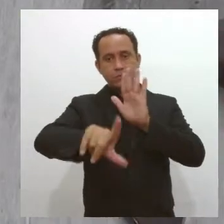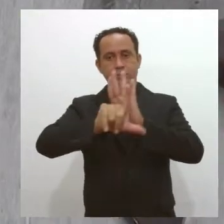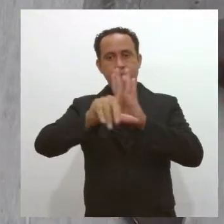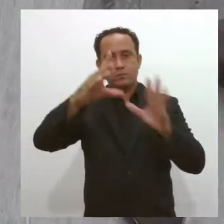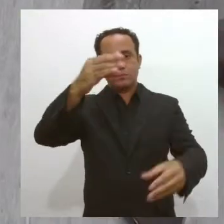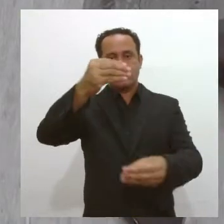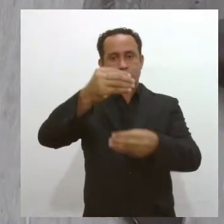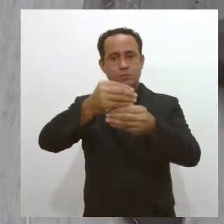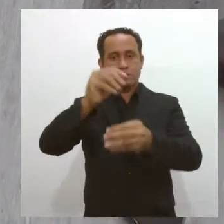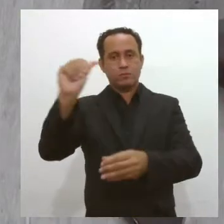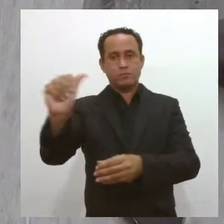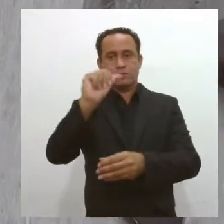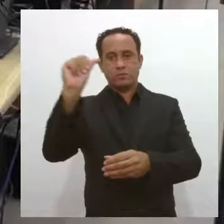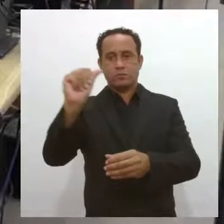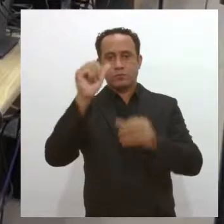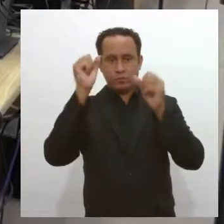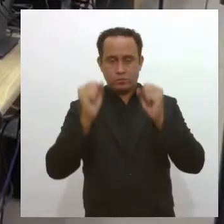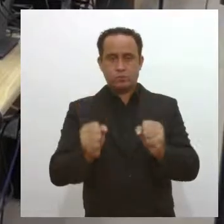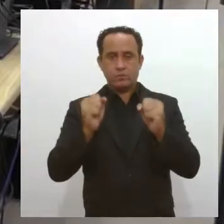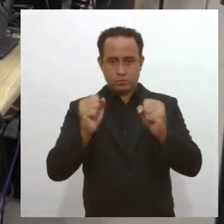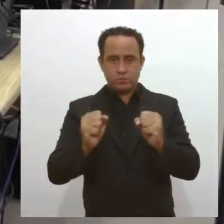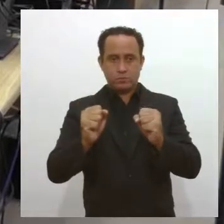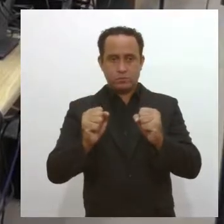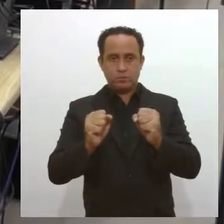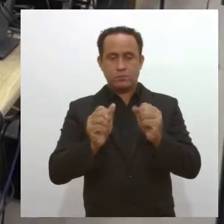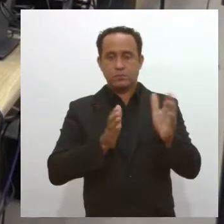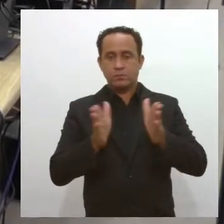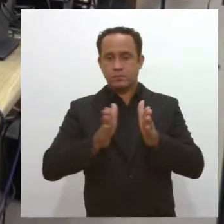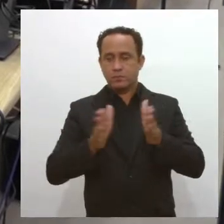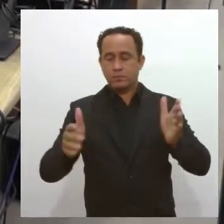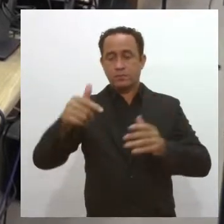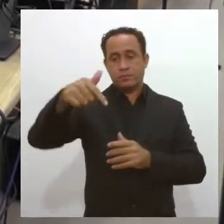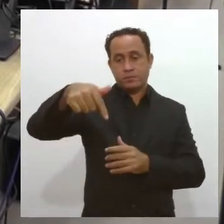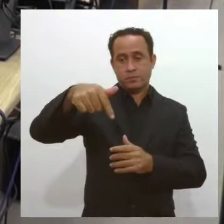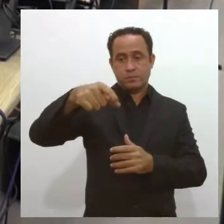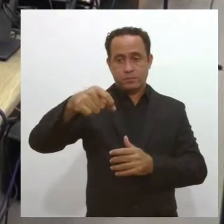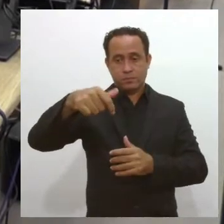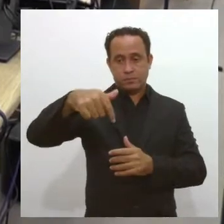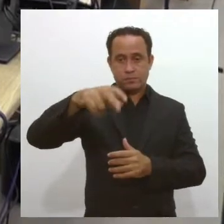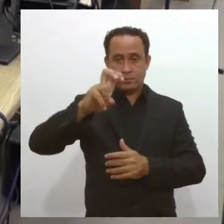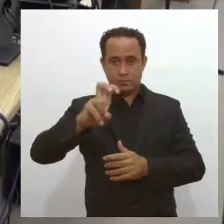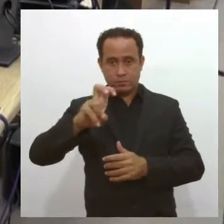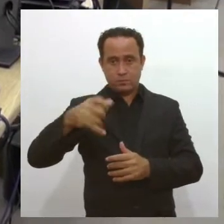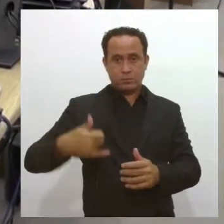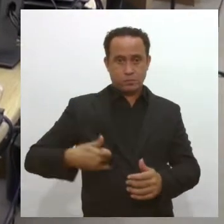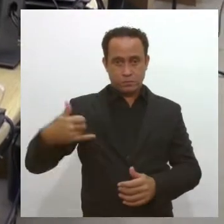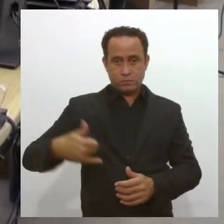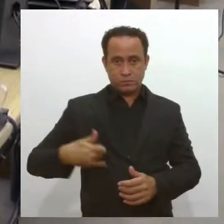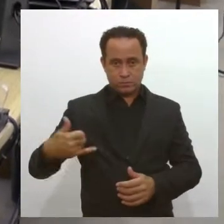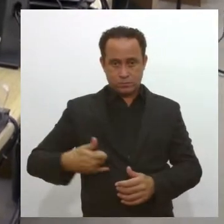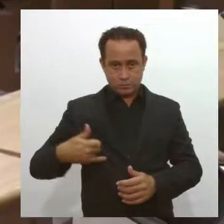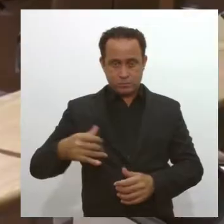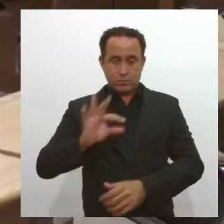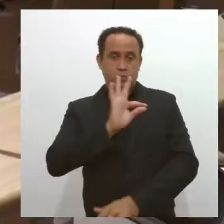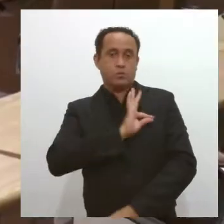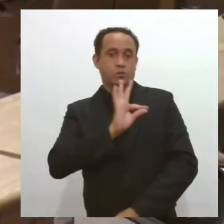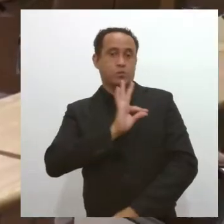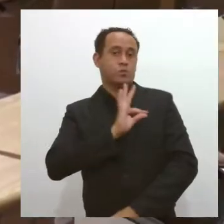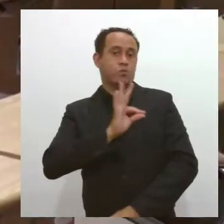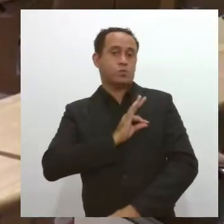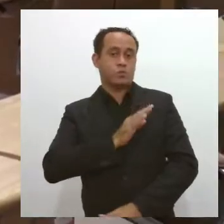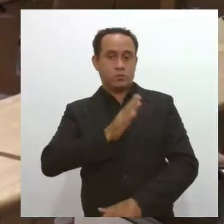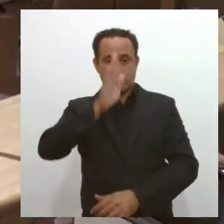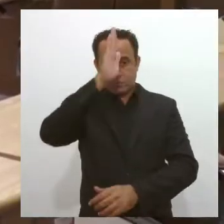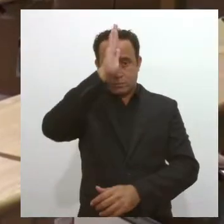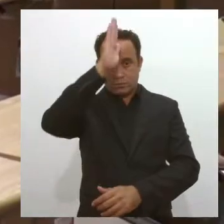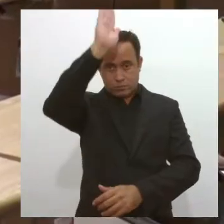de autoria do Poder Executivo, que estende de 70 anos para os 75 anos, a idade dos policiais e bombeiros